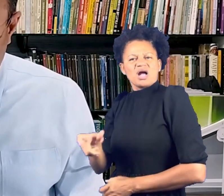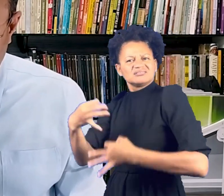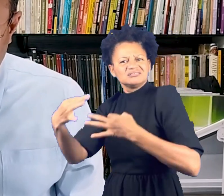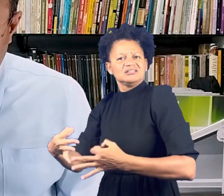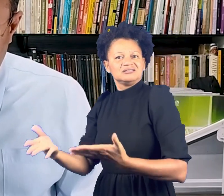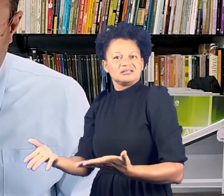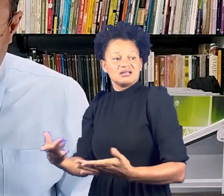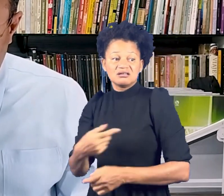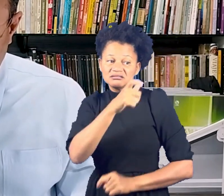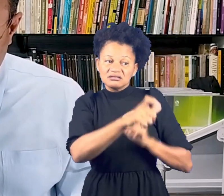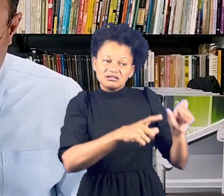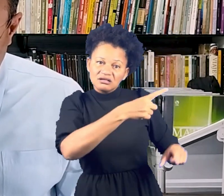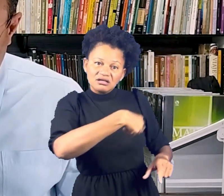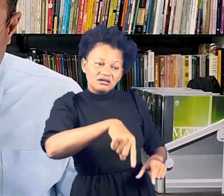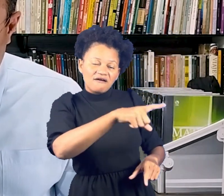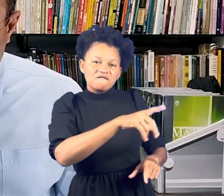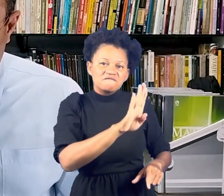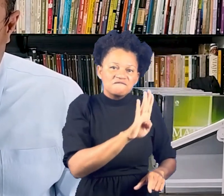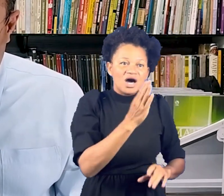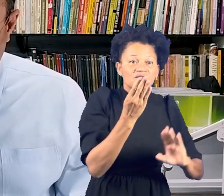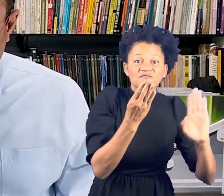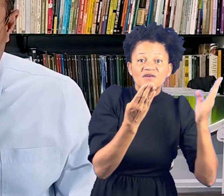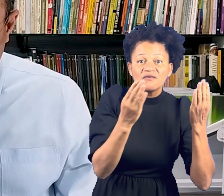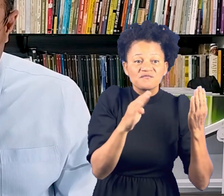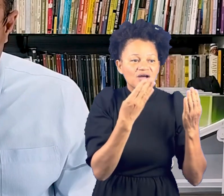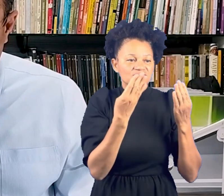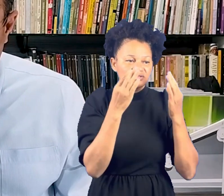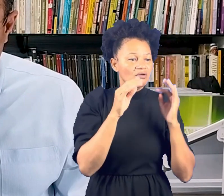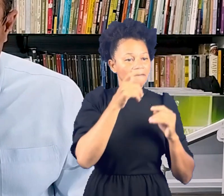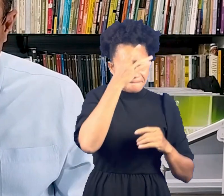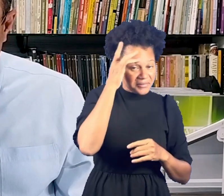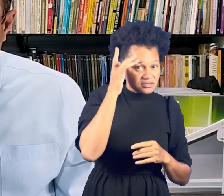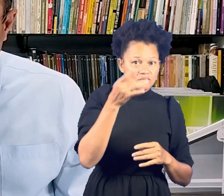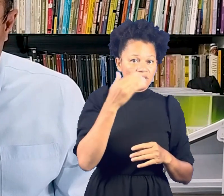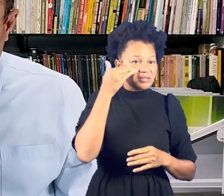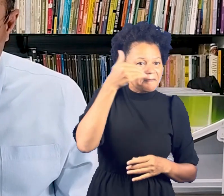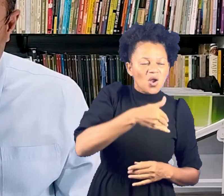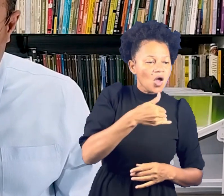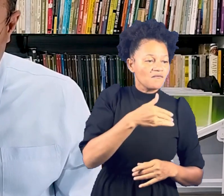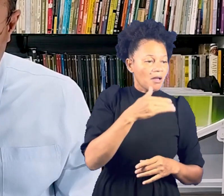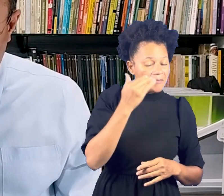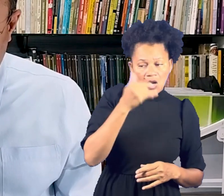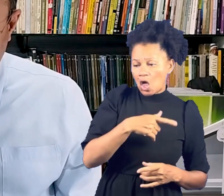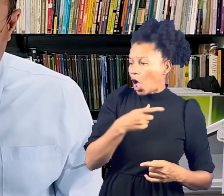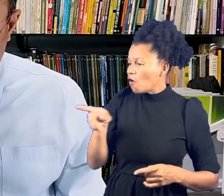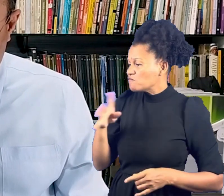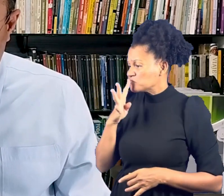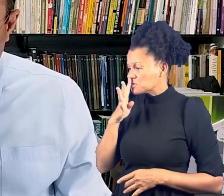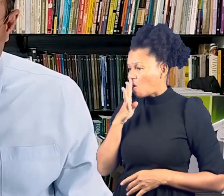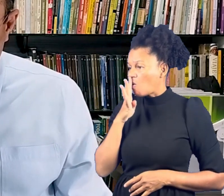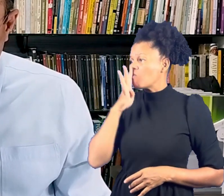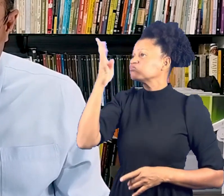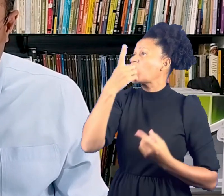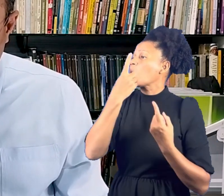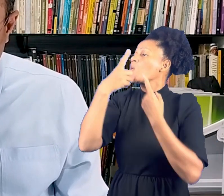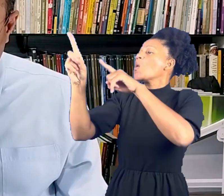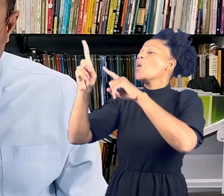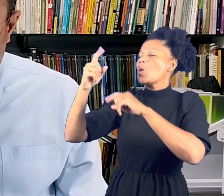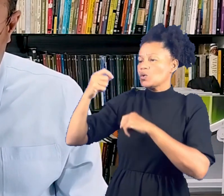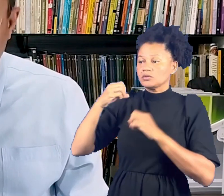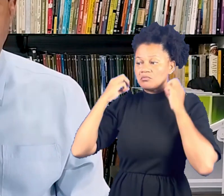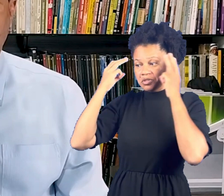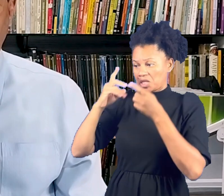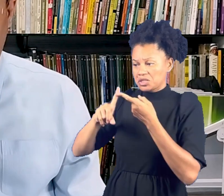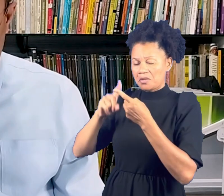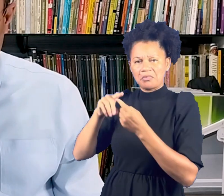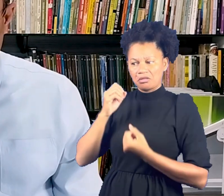Olha só, esses adversários levaram falsas testemunhas que o acusaram de blasfemar contra Moisés